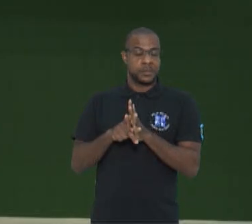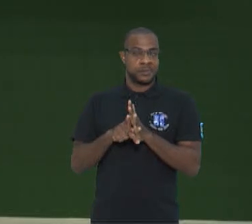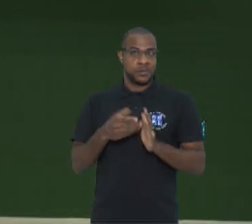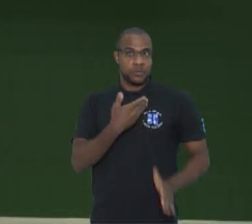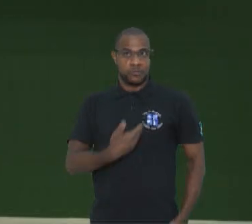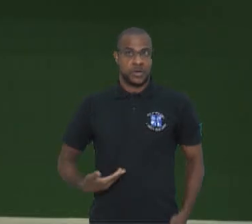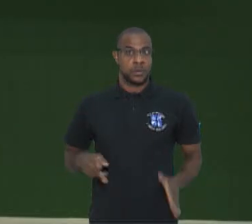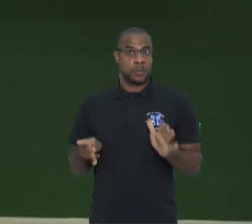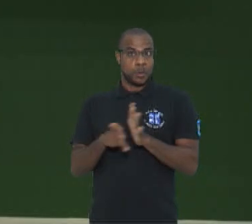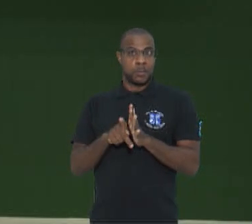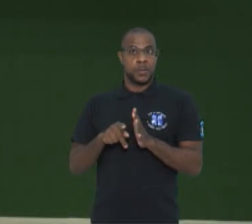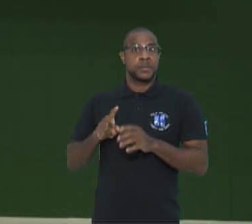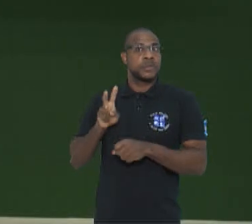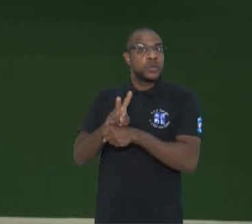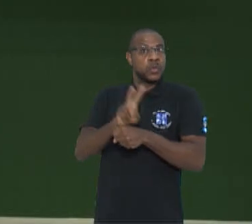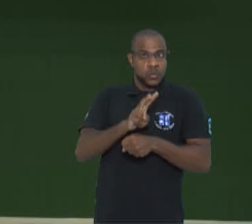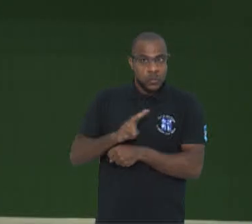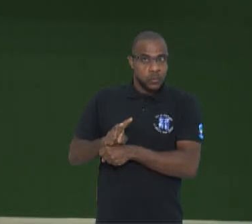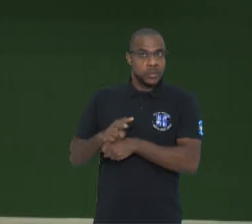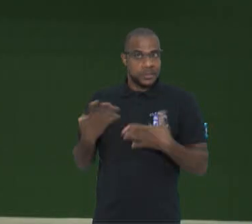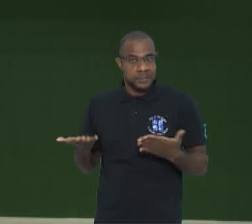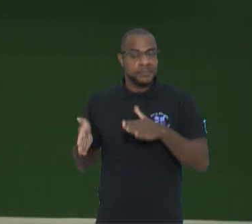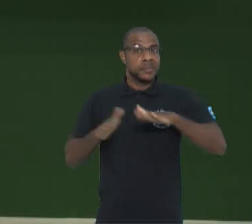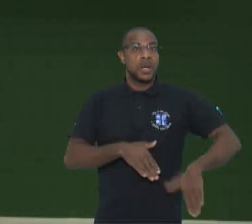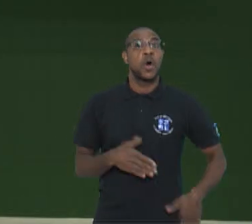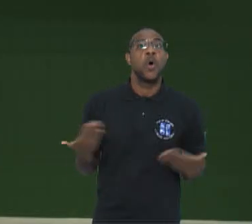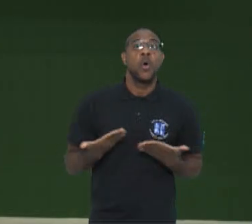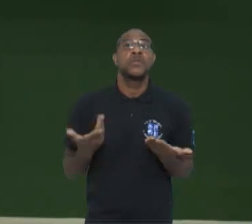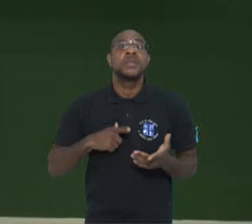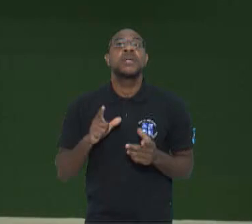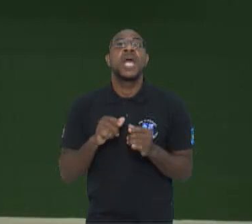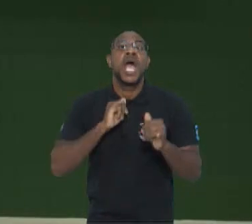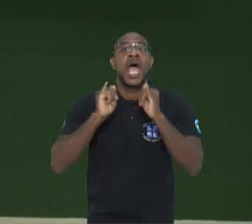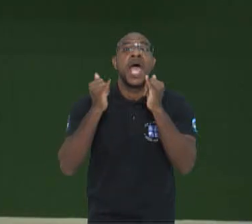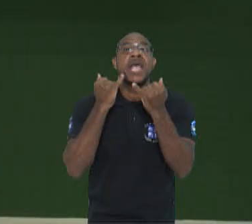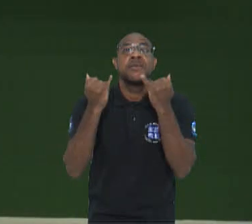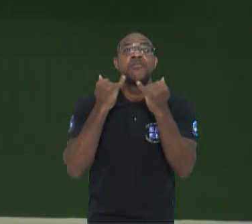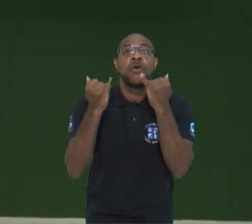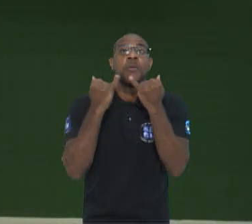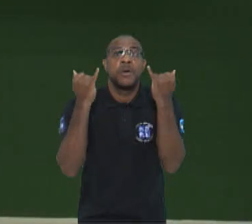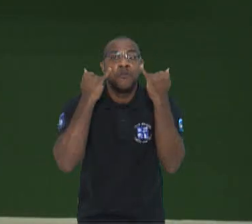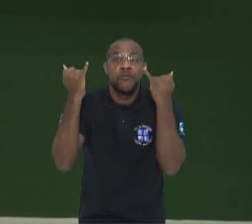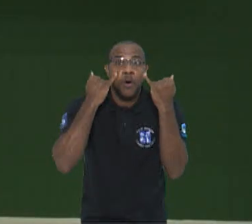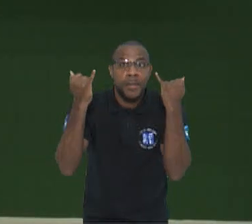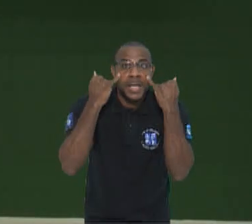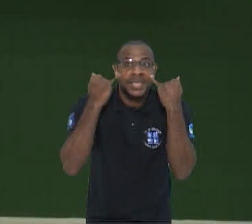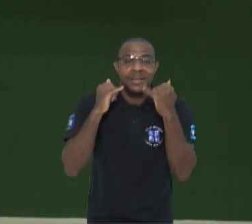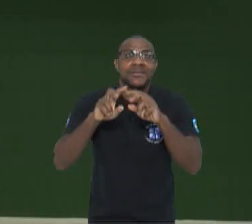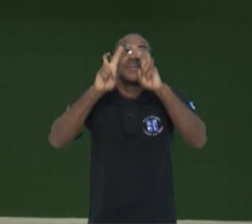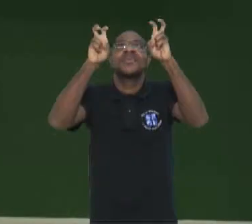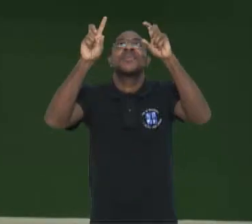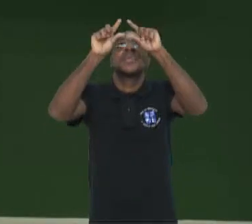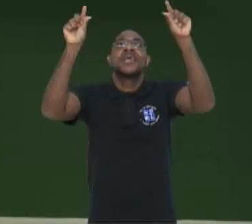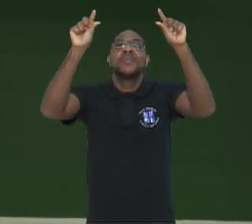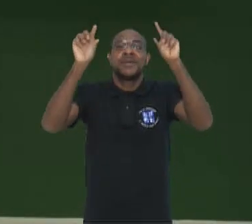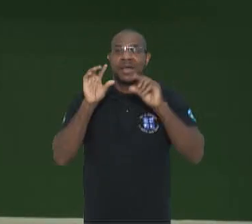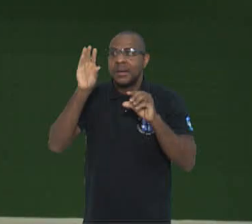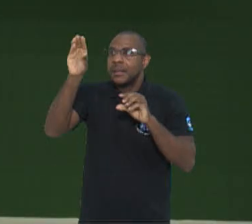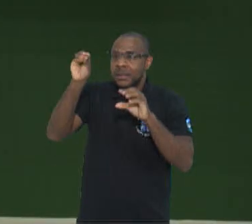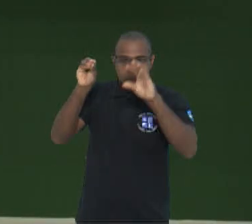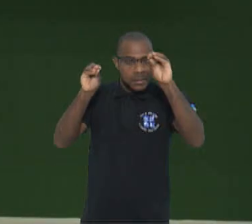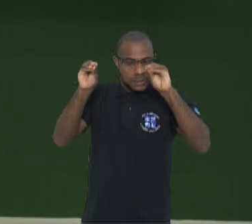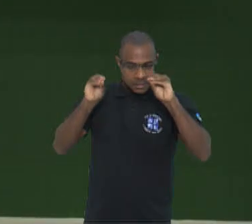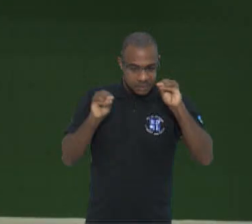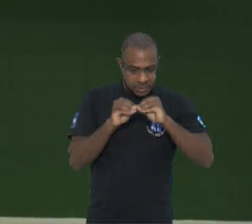tenho mais informações sobre o tema, né? Agora eu vou juntando as pecinhas, é como se fosse um quebra-cabeça, e